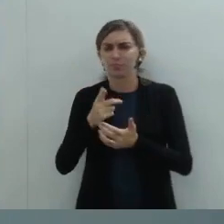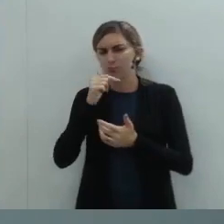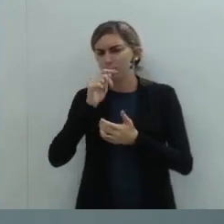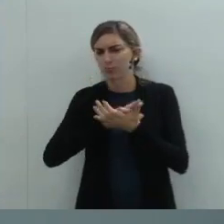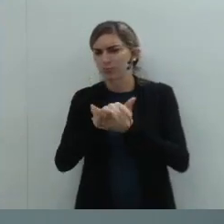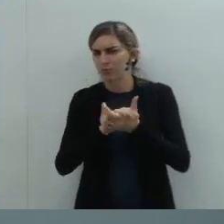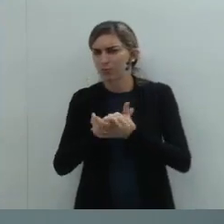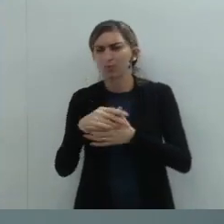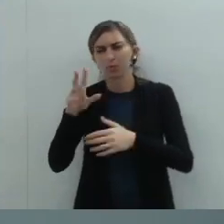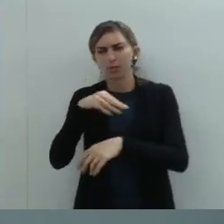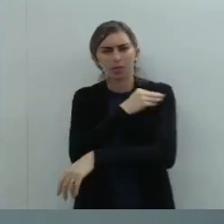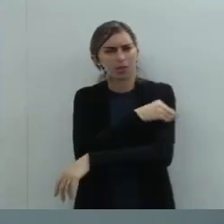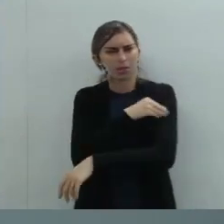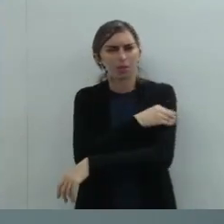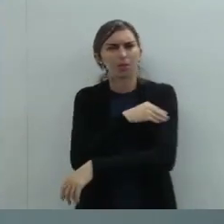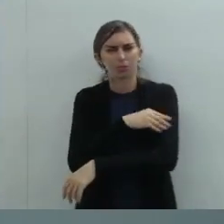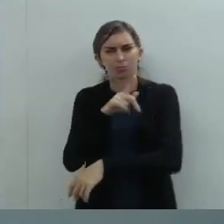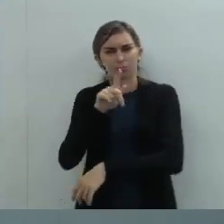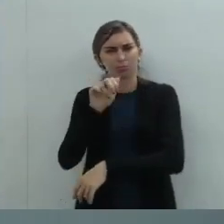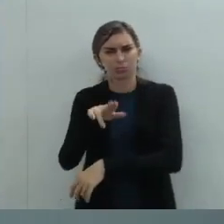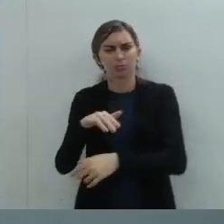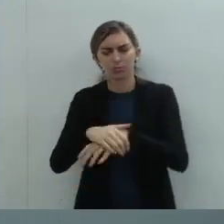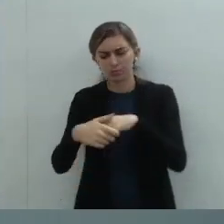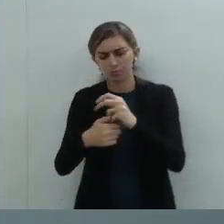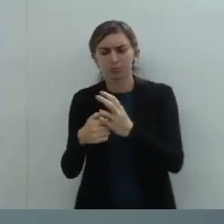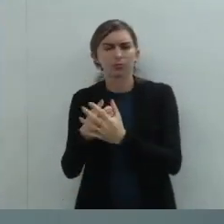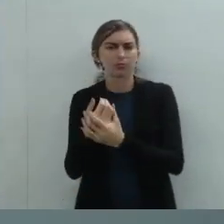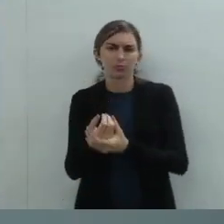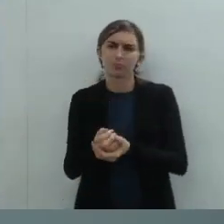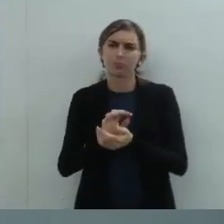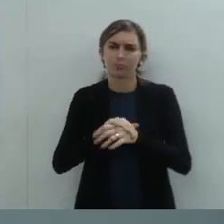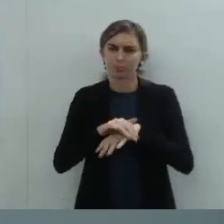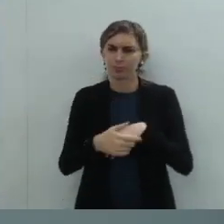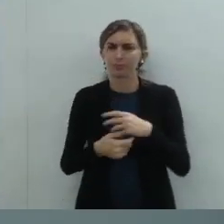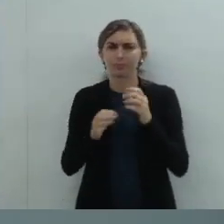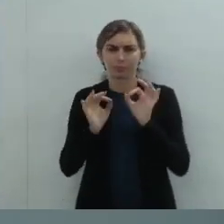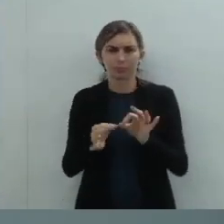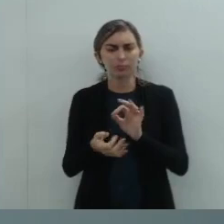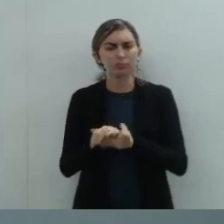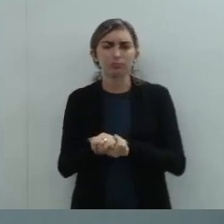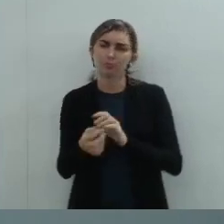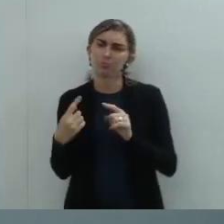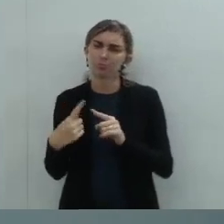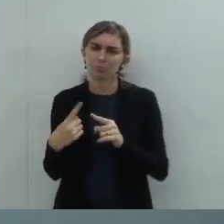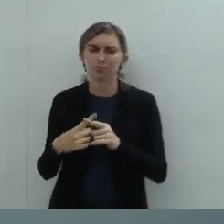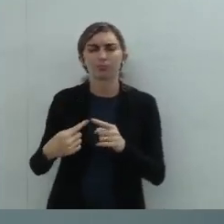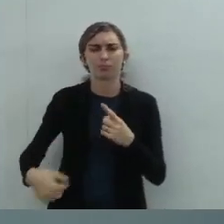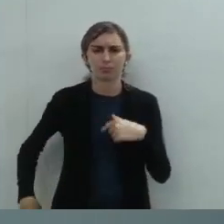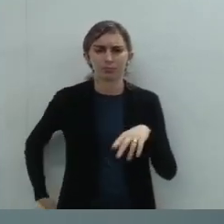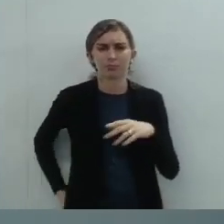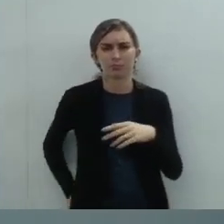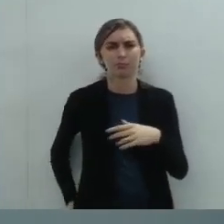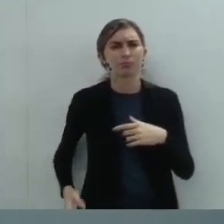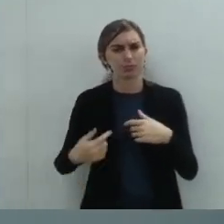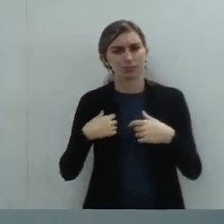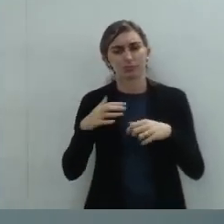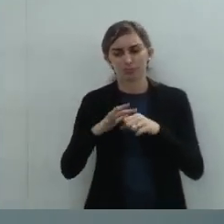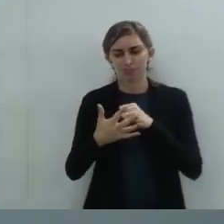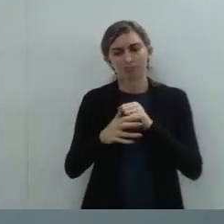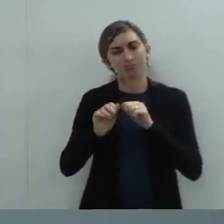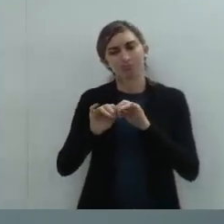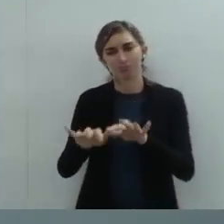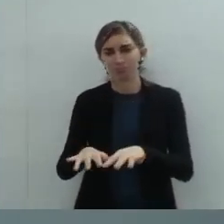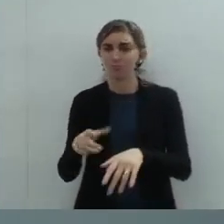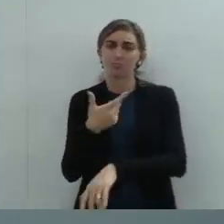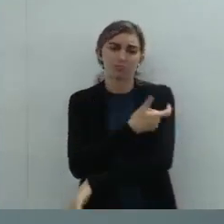água e sabão? Pega álcool em gel e passa na mão, tá certo? Porque a gente tá na pandemia. As